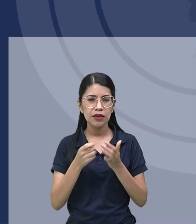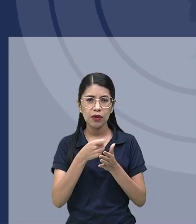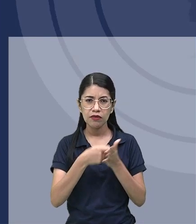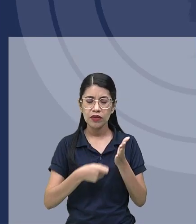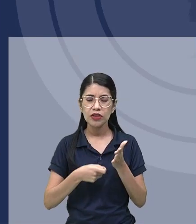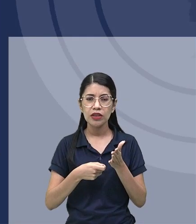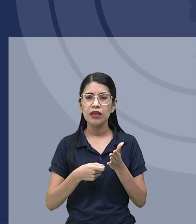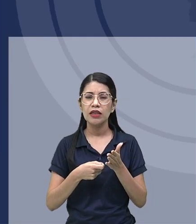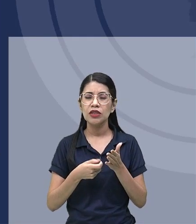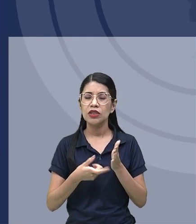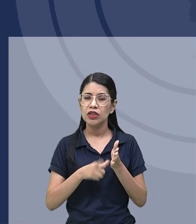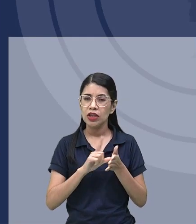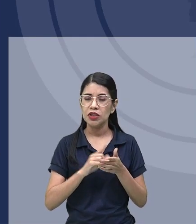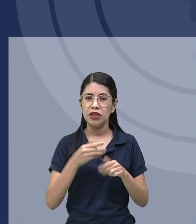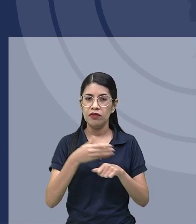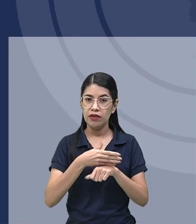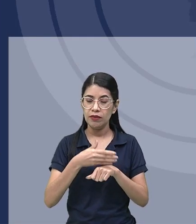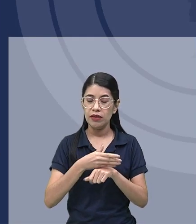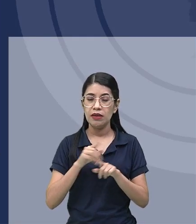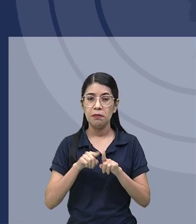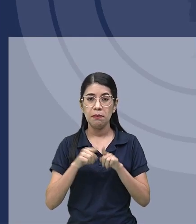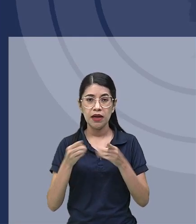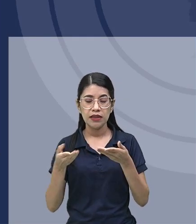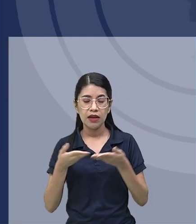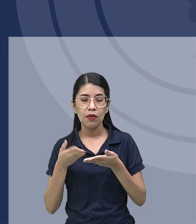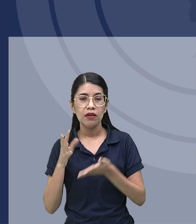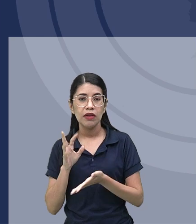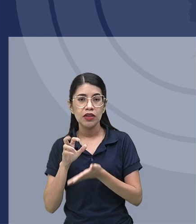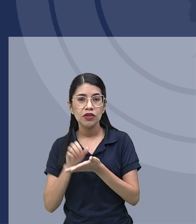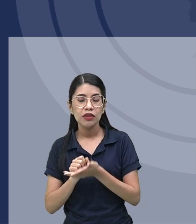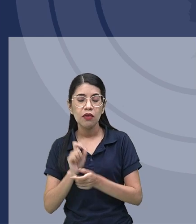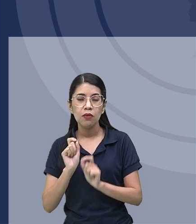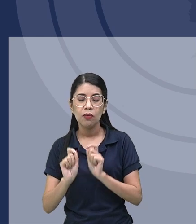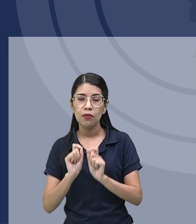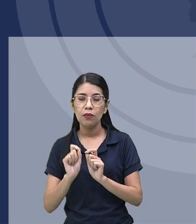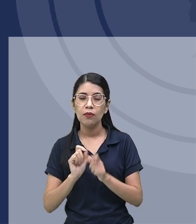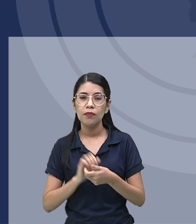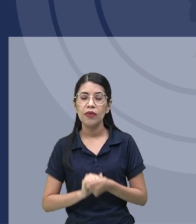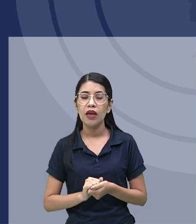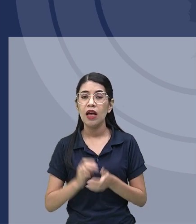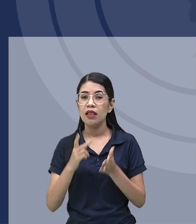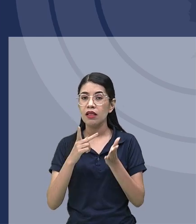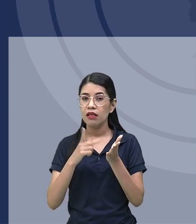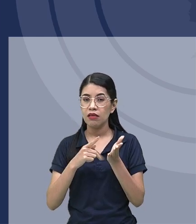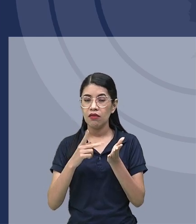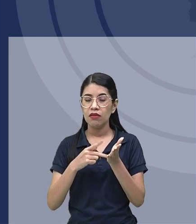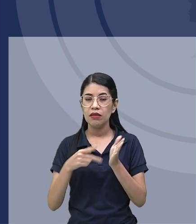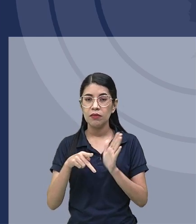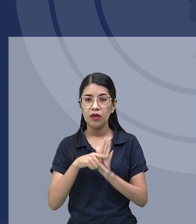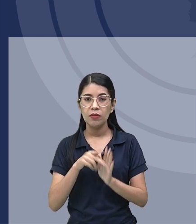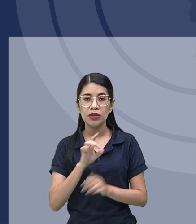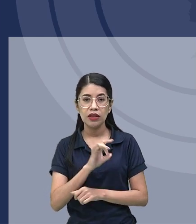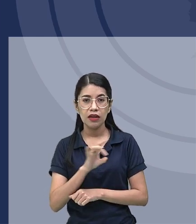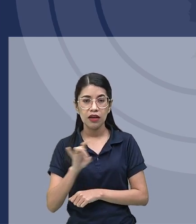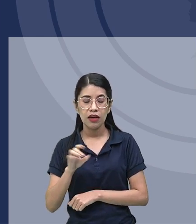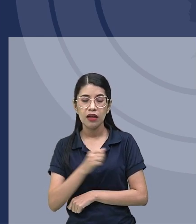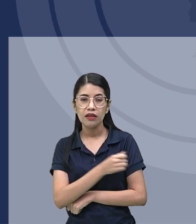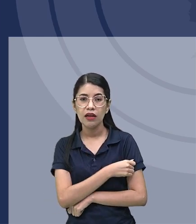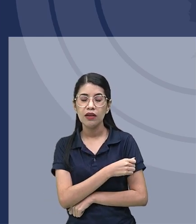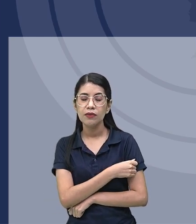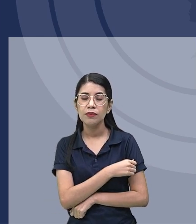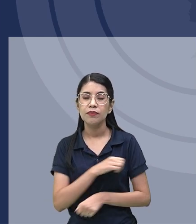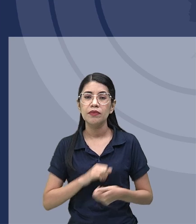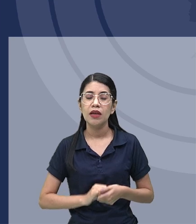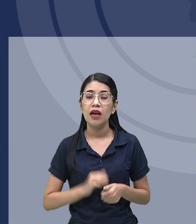vimos de frequência, só que essa daqui você vai registrar as notas, tá bom? E a ficha de frequência, ela